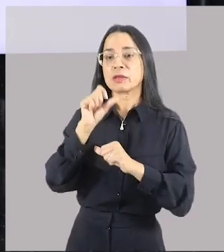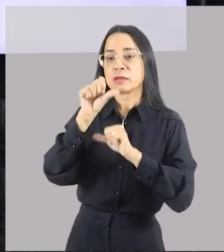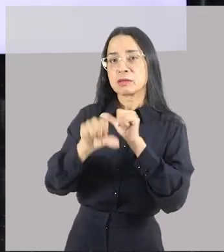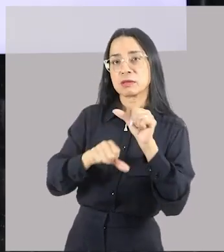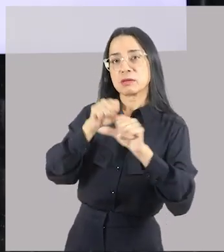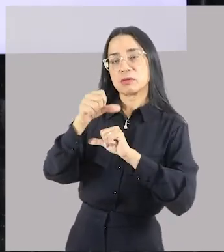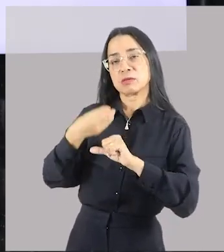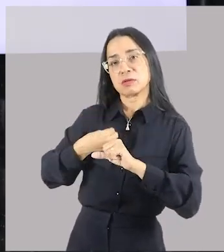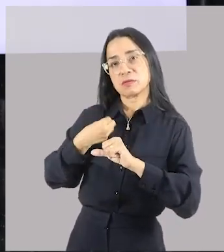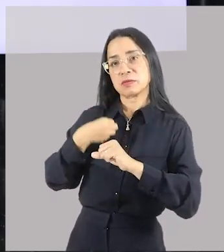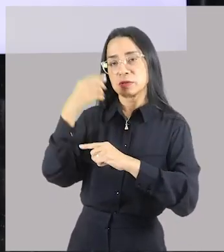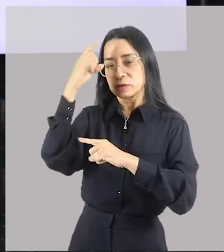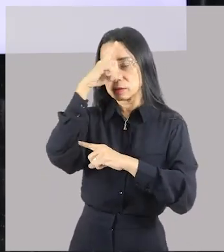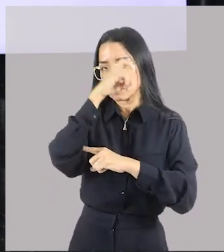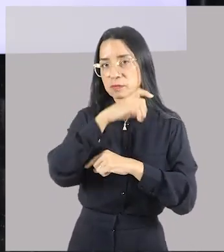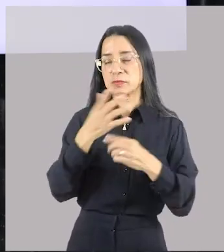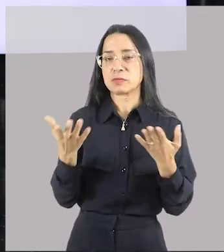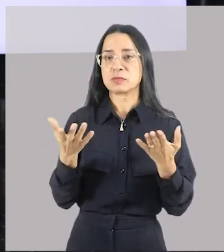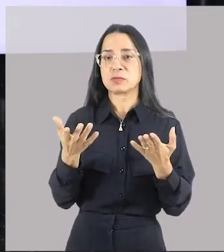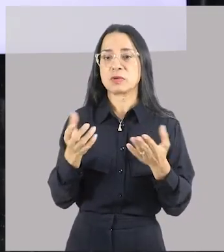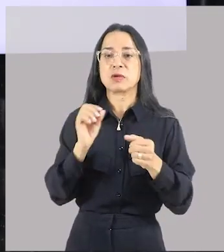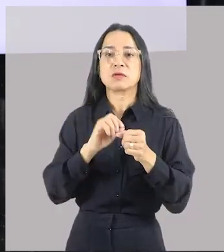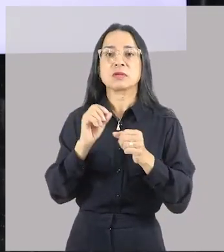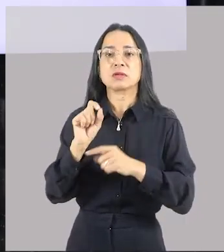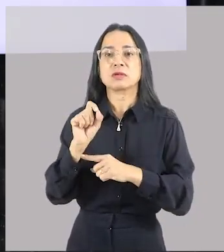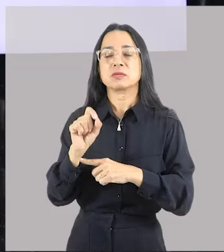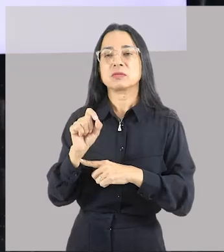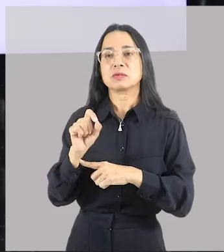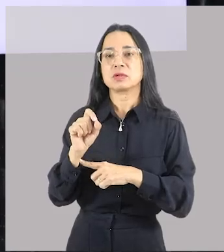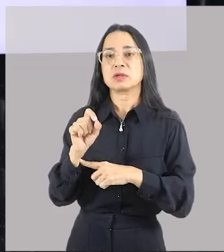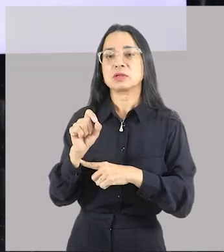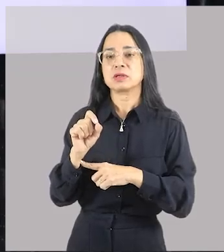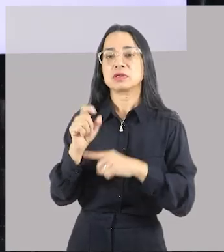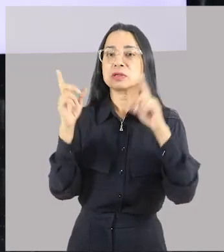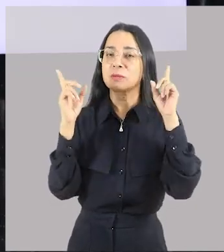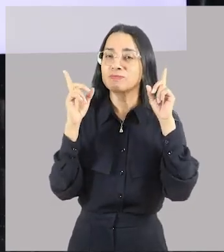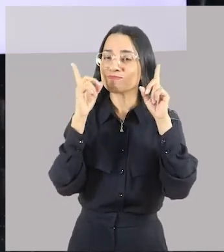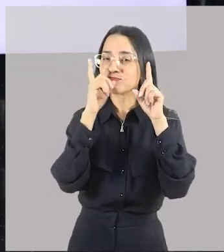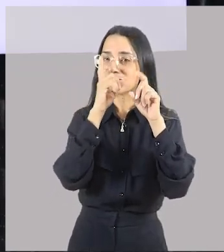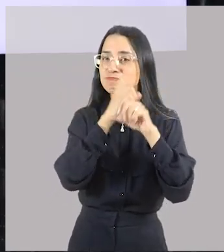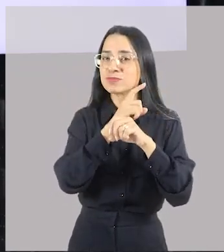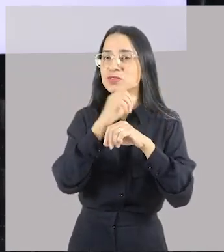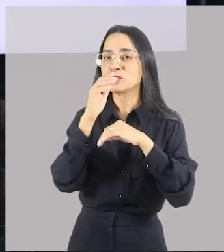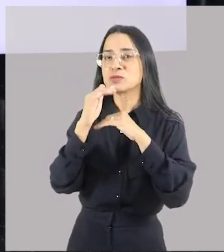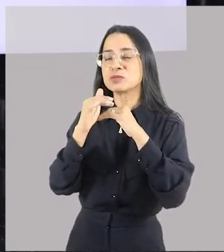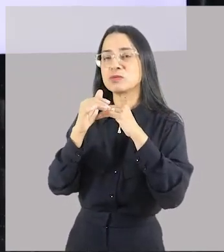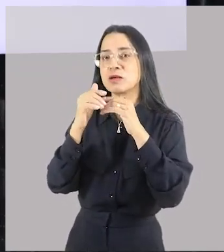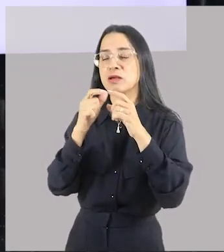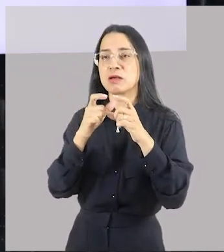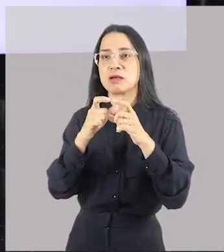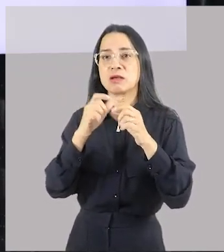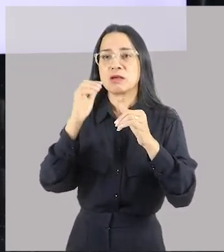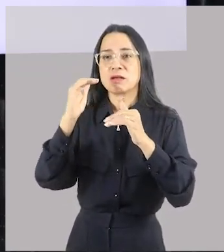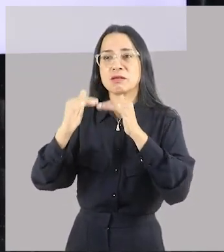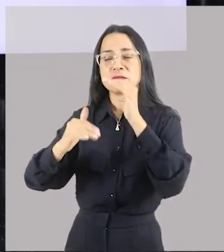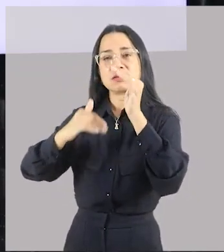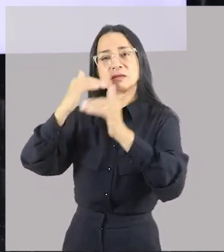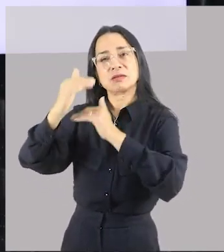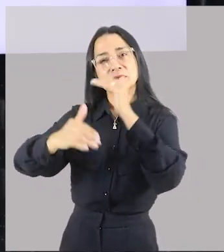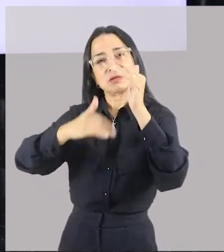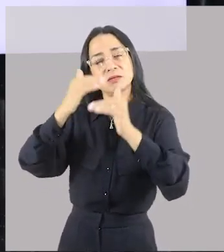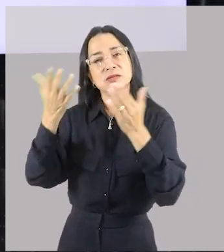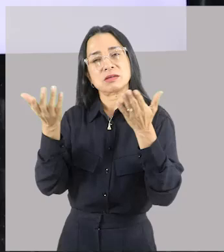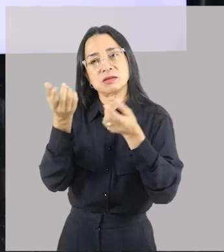tornar a vida dela muito difícil. Vai fazer com que seja muito complicado ela crescer economicamente, ela ter um emprego